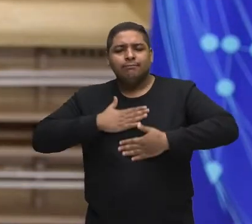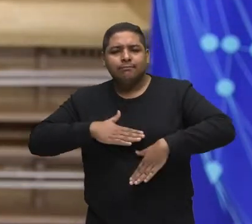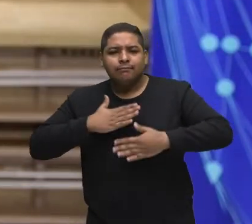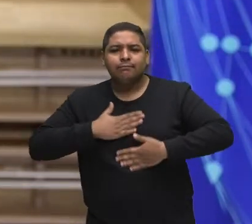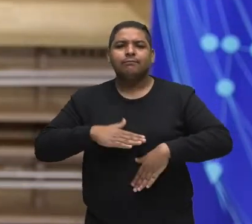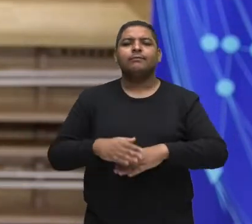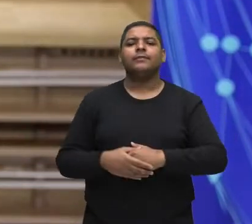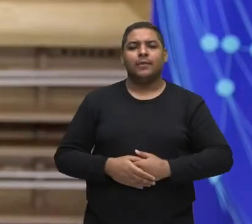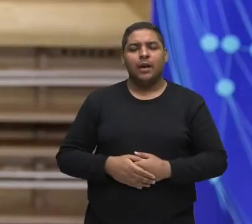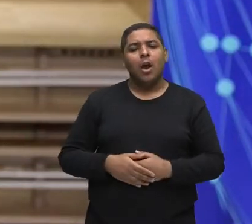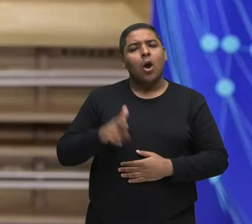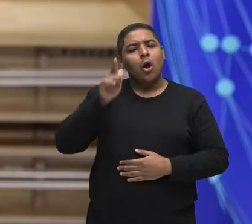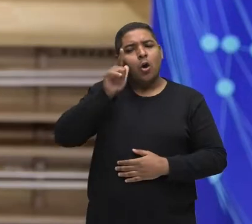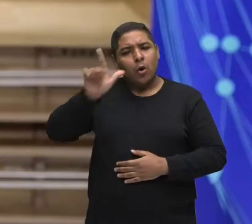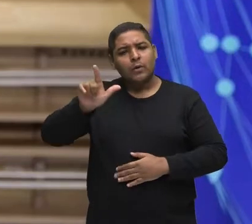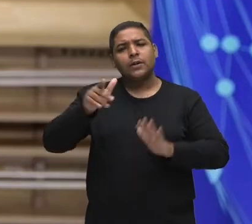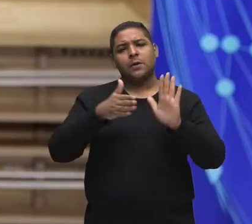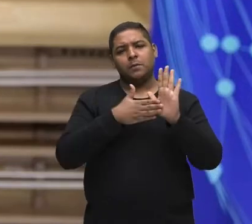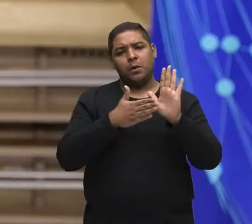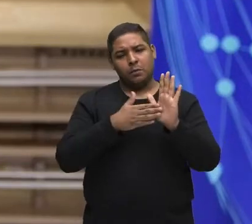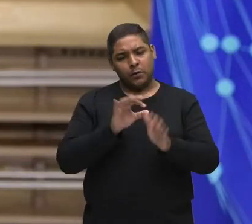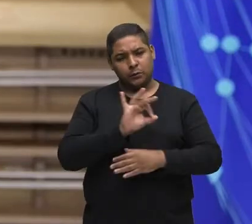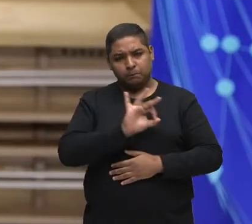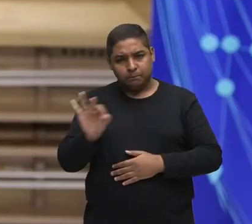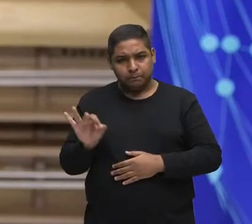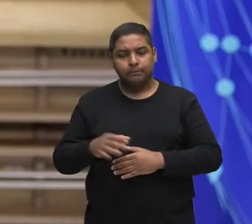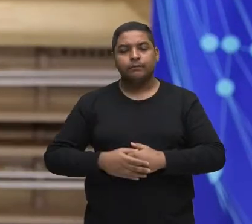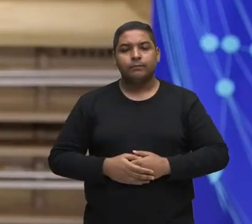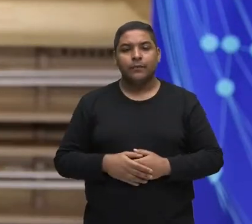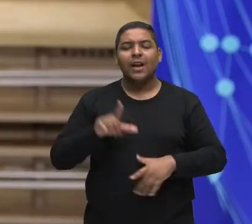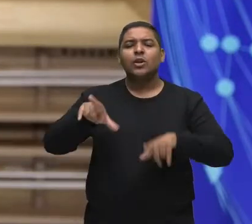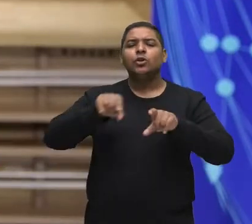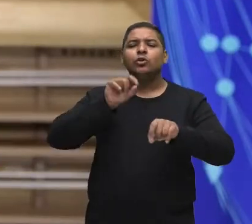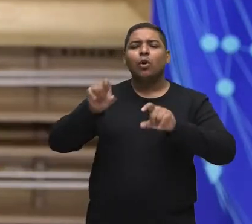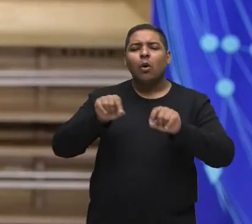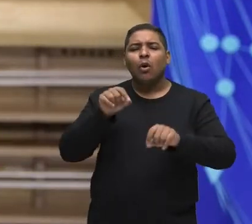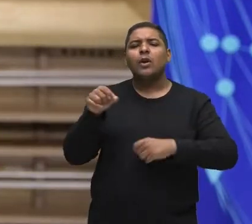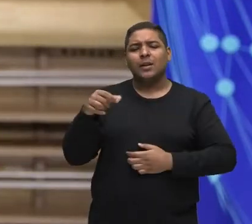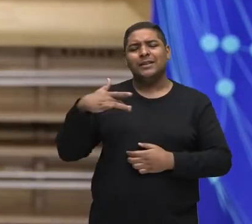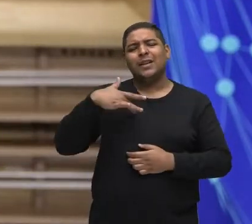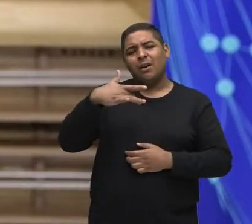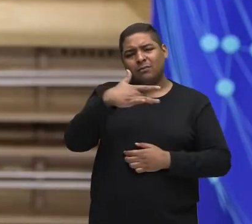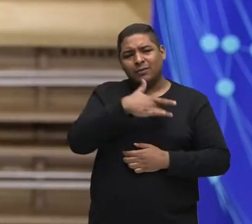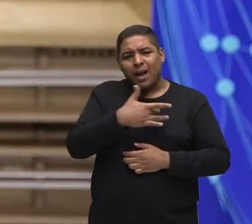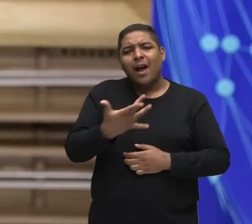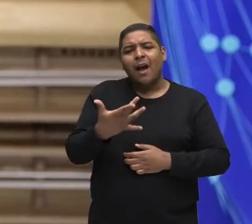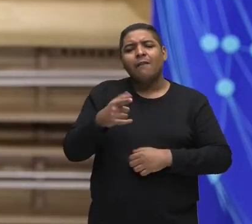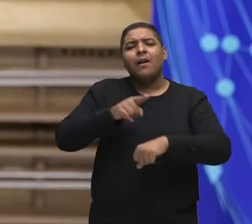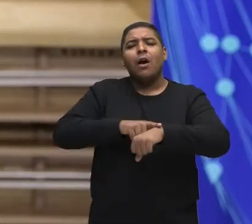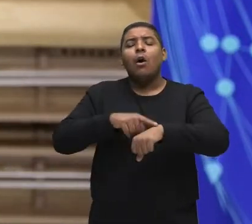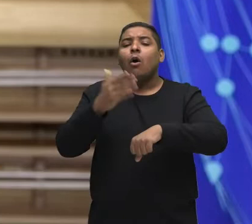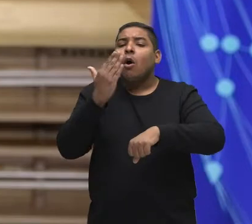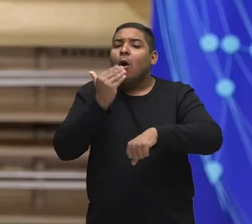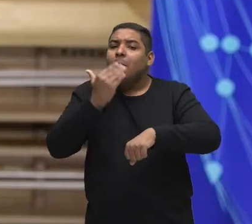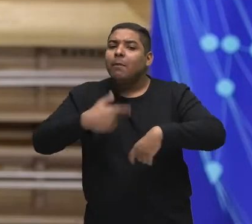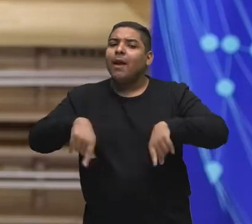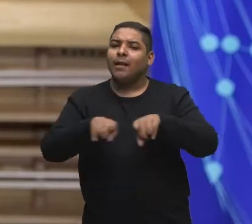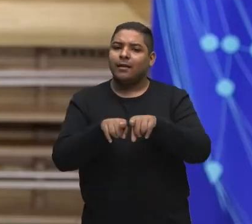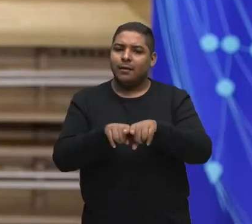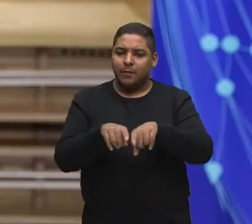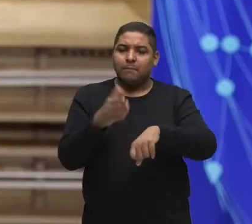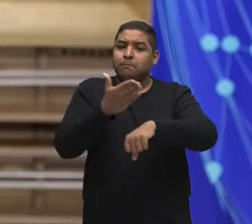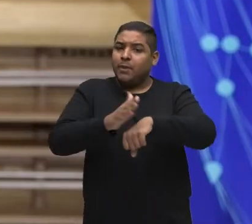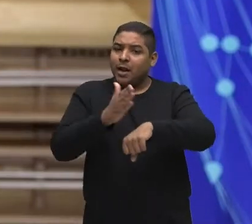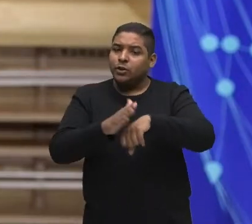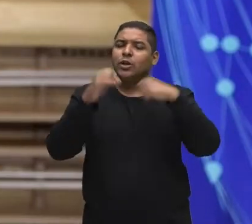executar tudo aquilo que se propõe também. Faça escolhas mais saudáveis na hora de se alimentar. Pratique algum tipo de